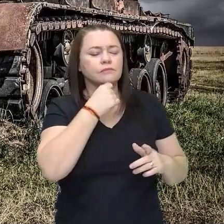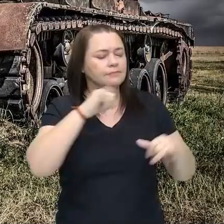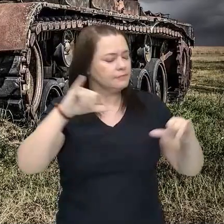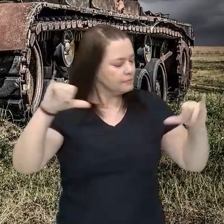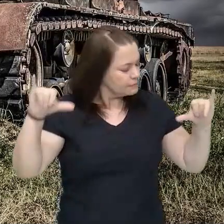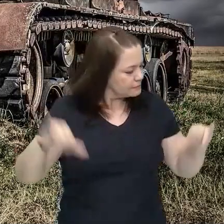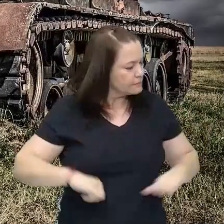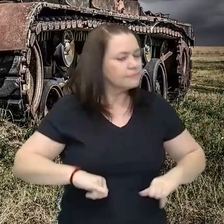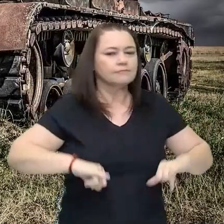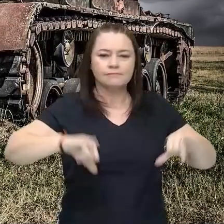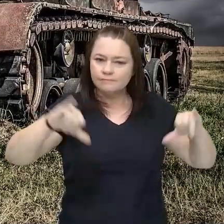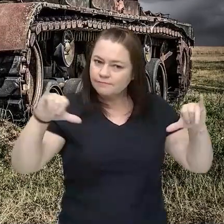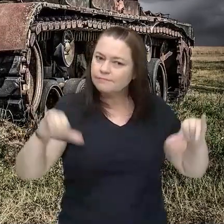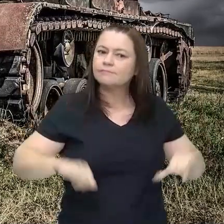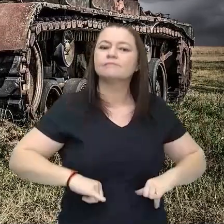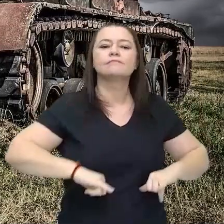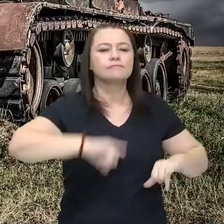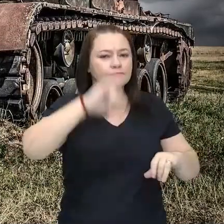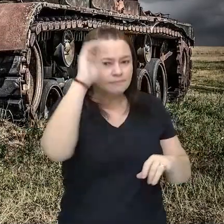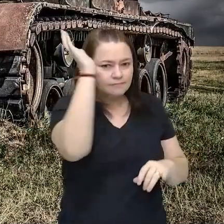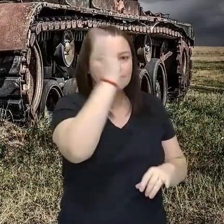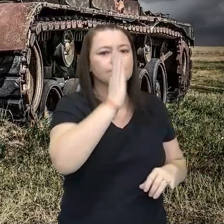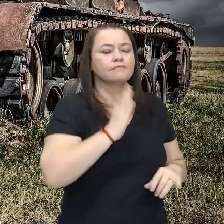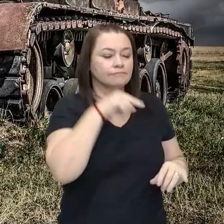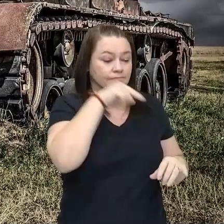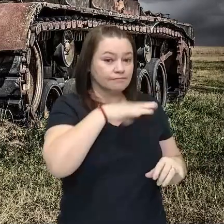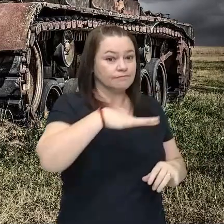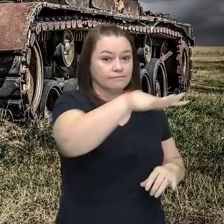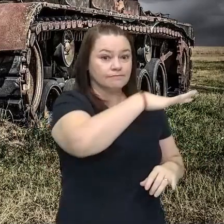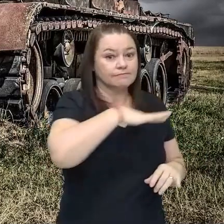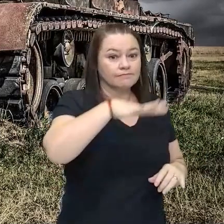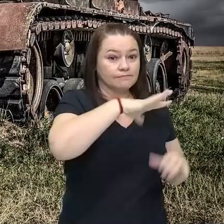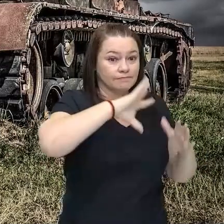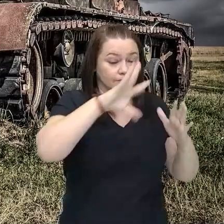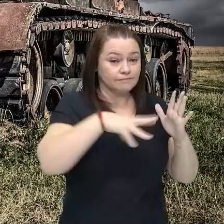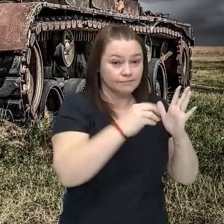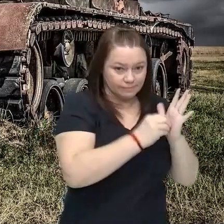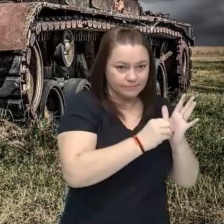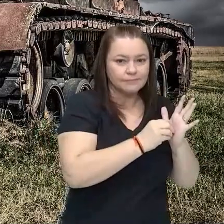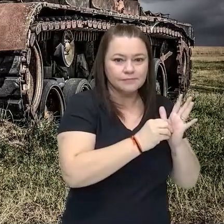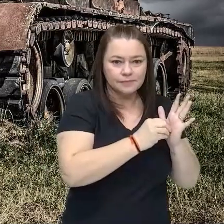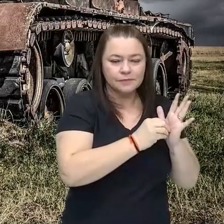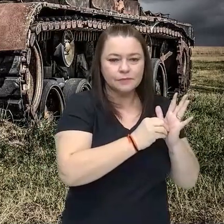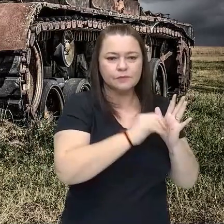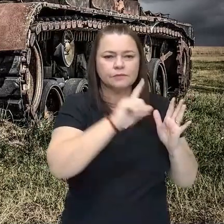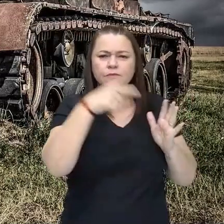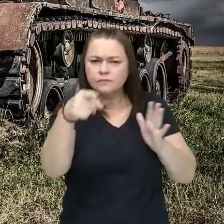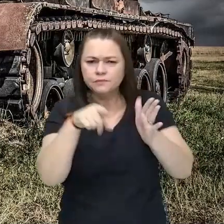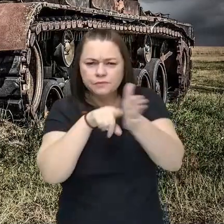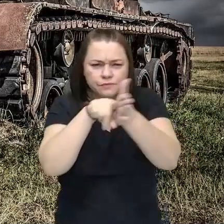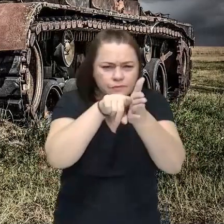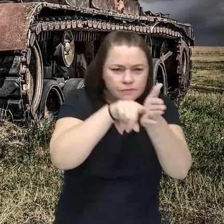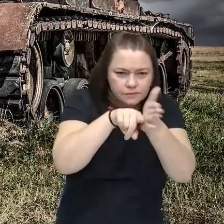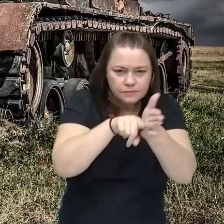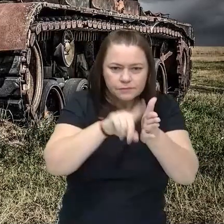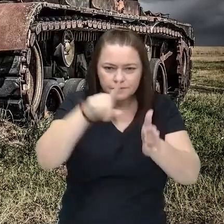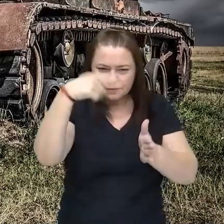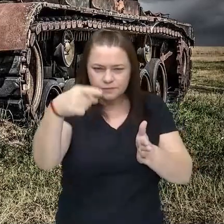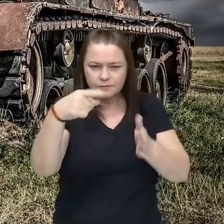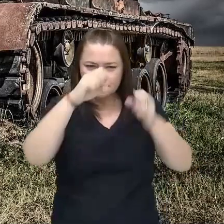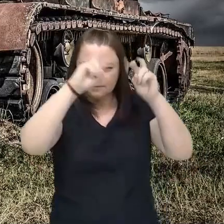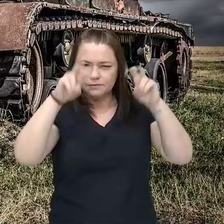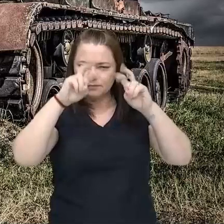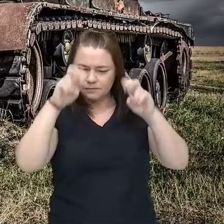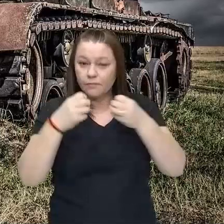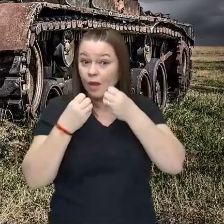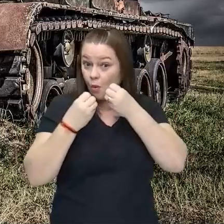sofreram pela pátria, sofreram pela nossa região, certo? E isso aí vale ressaltar. Depois de uma pesquisada a mais, o assunto é bom. Mas o